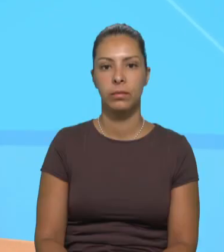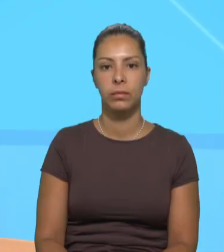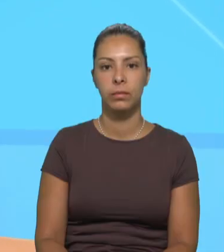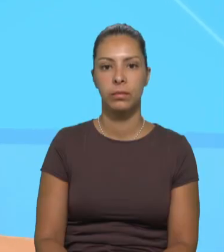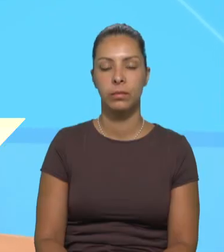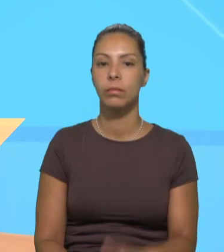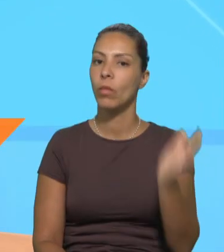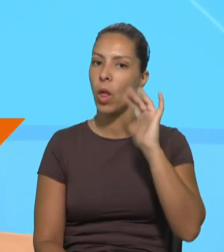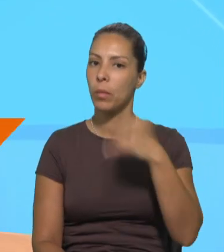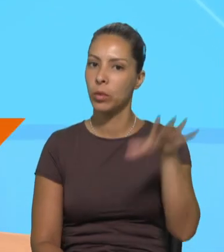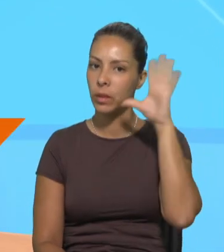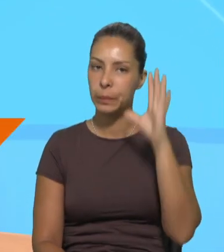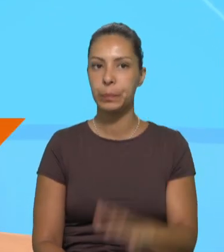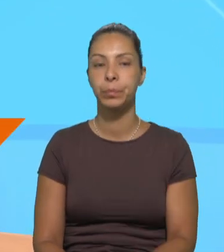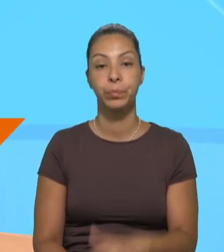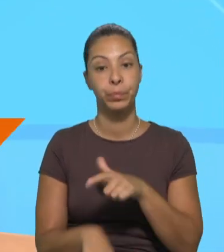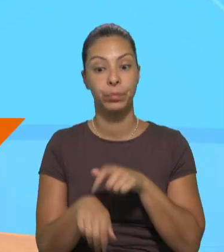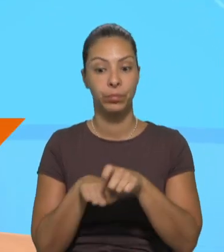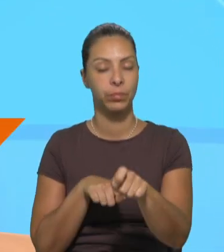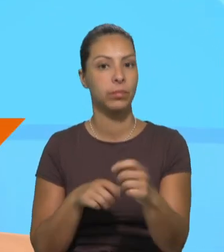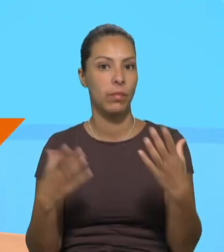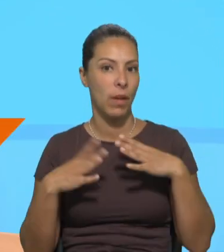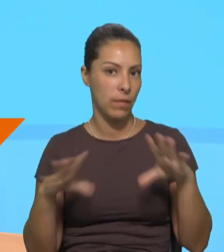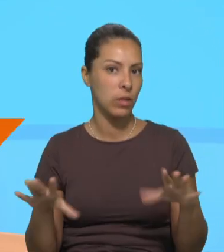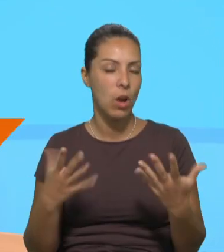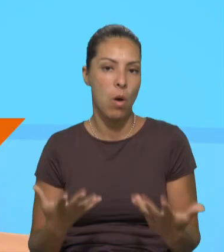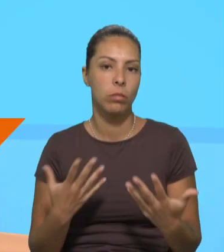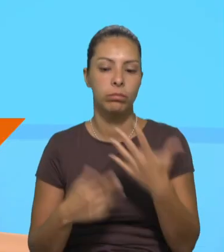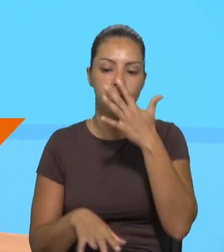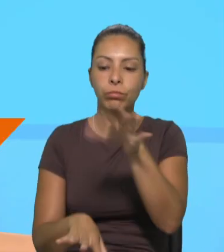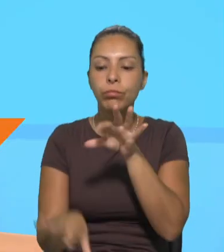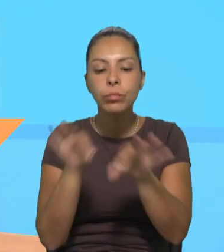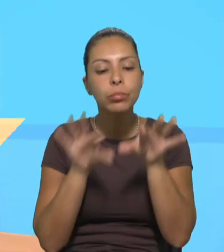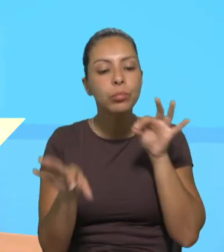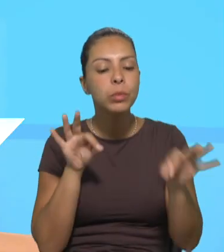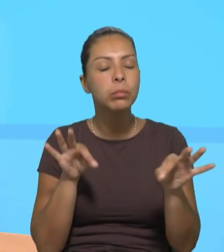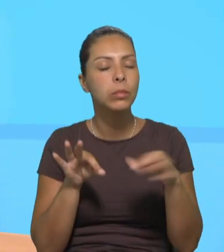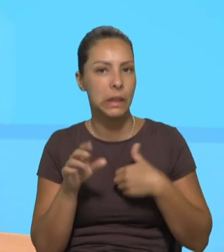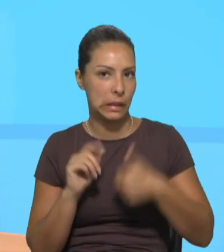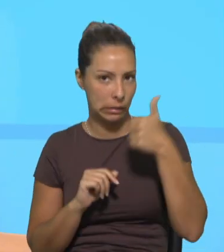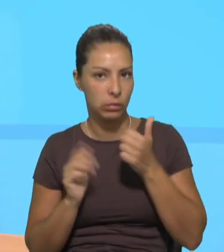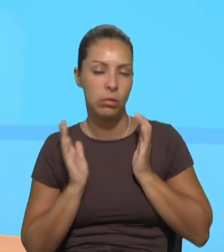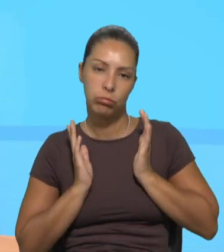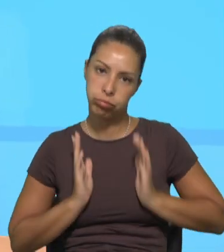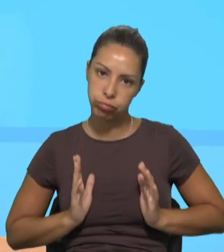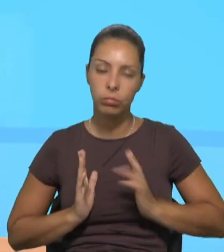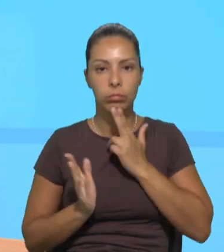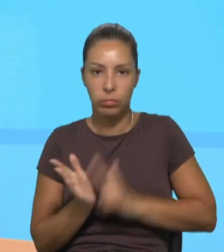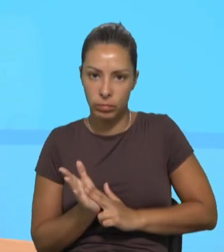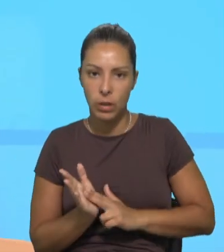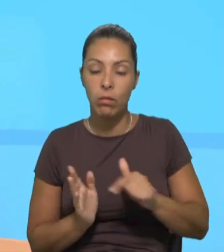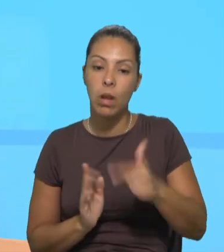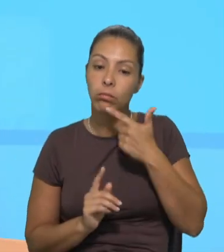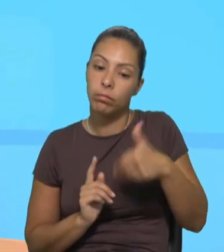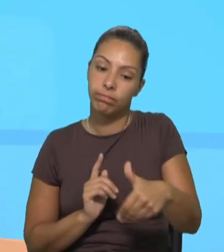Olá, muito boa tarde. Em tempo de férias, há escolhas que são fundamentais para que o descanso aconteça. E são essas opções que vão ser partilhadas